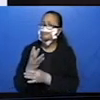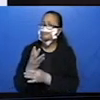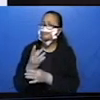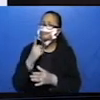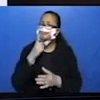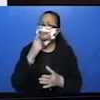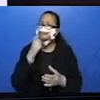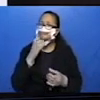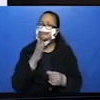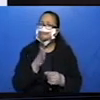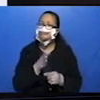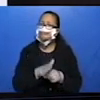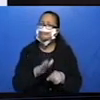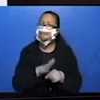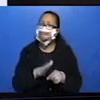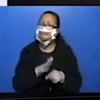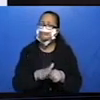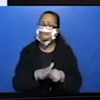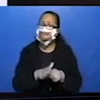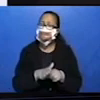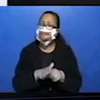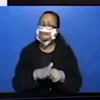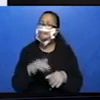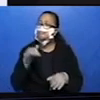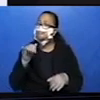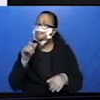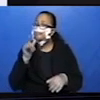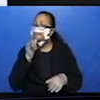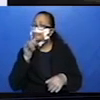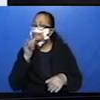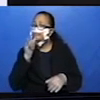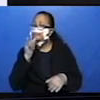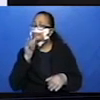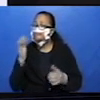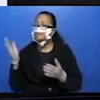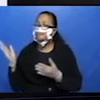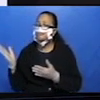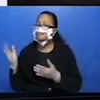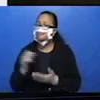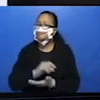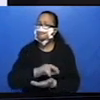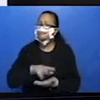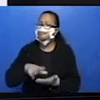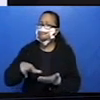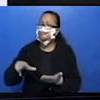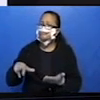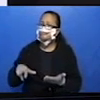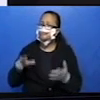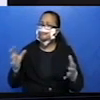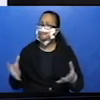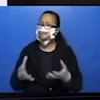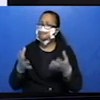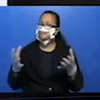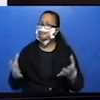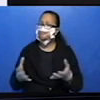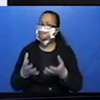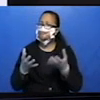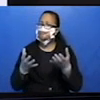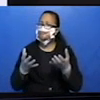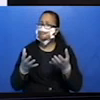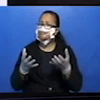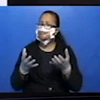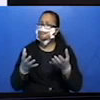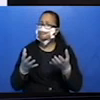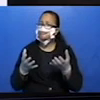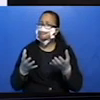tomate. Aqui nós temos um outro exemplo com uma variedade de hortaliças cultivadas em uma horta